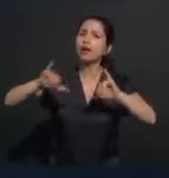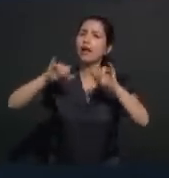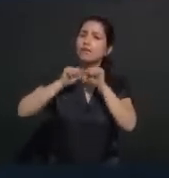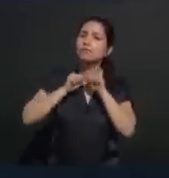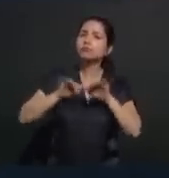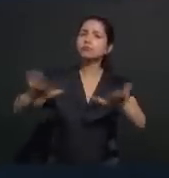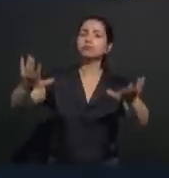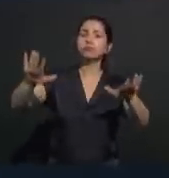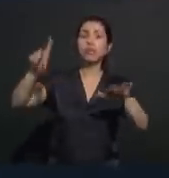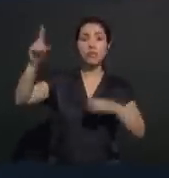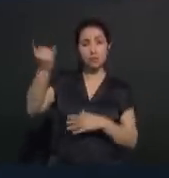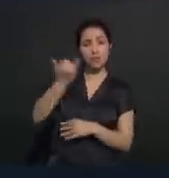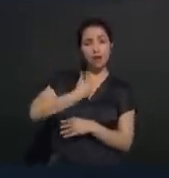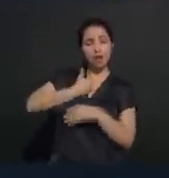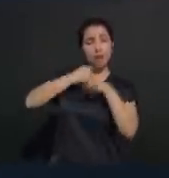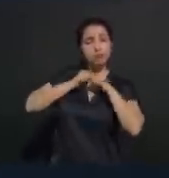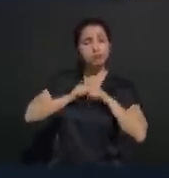mim.